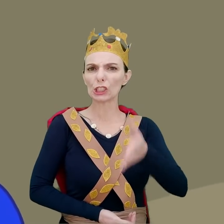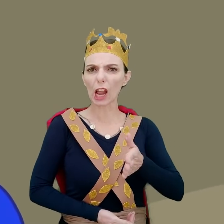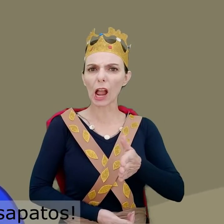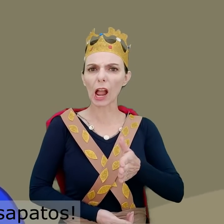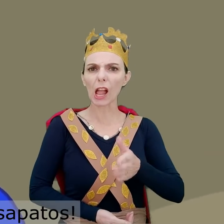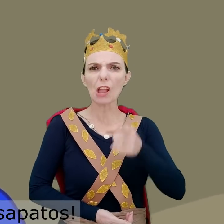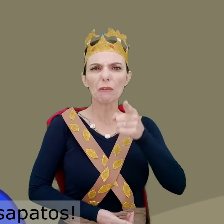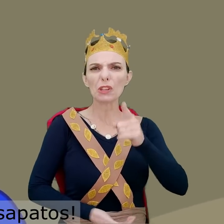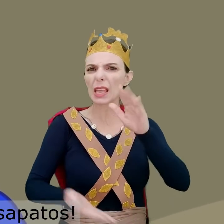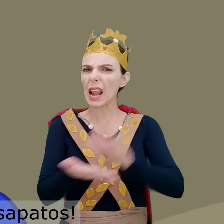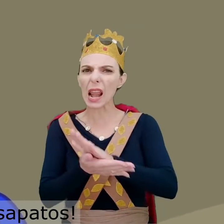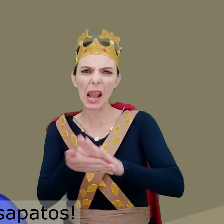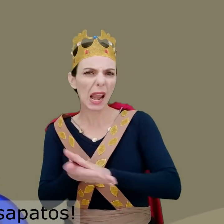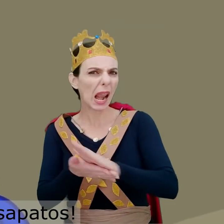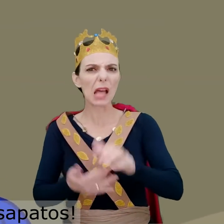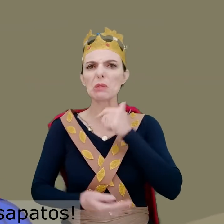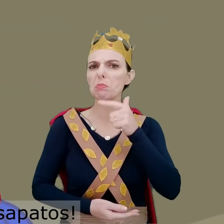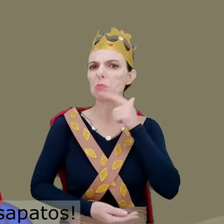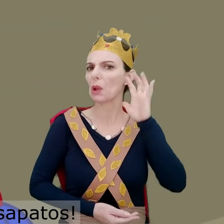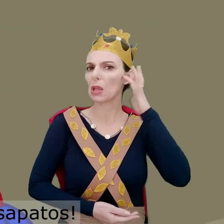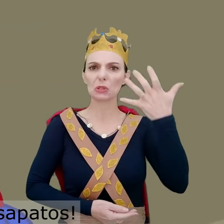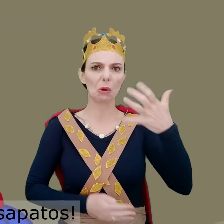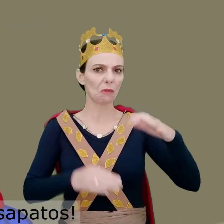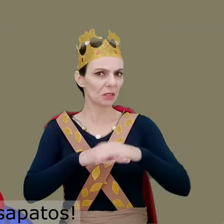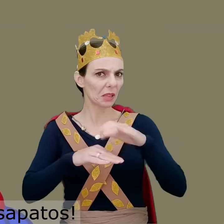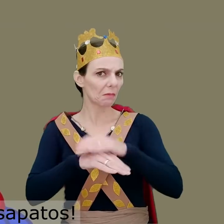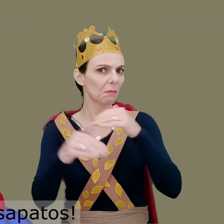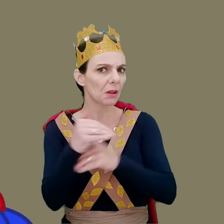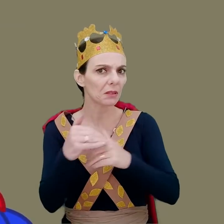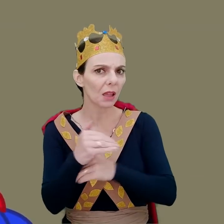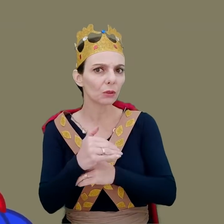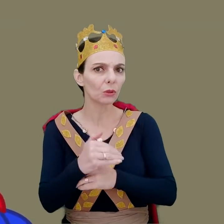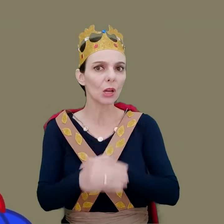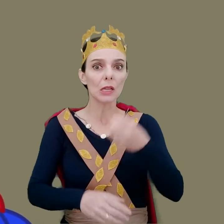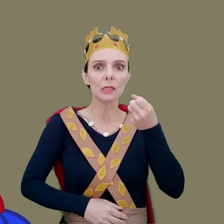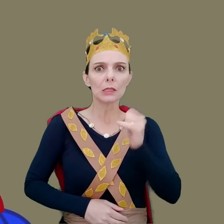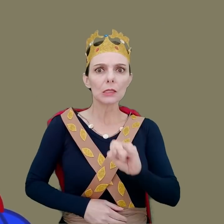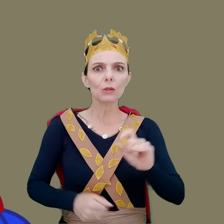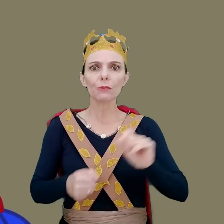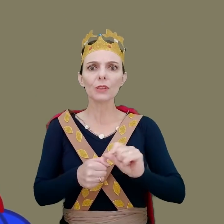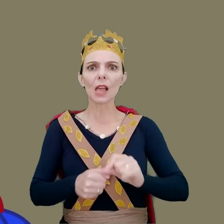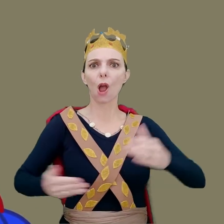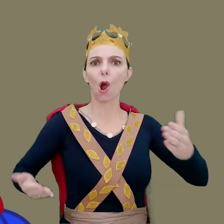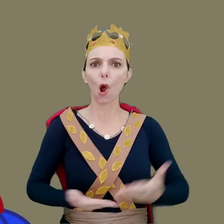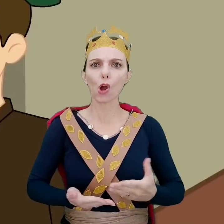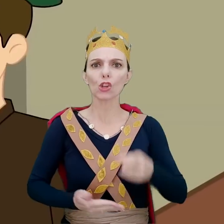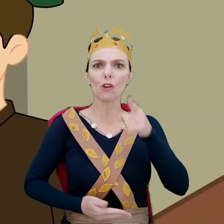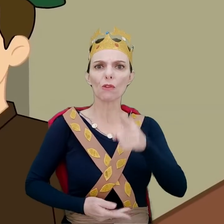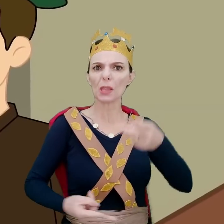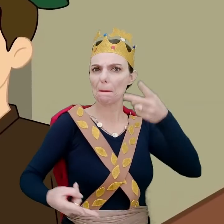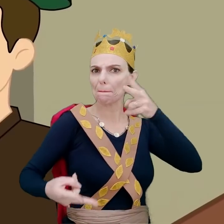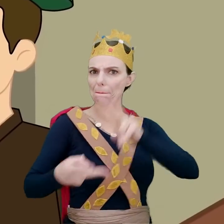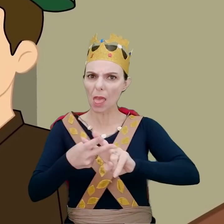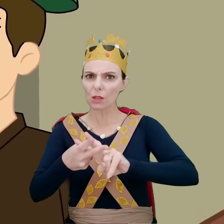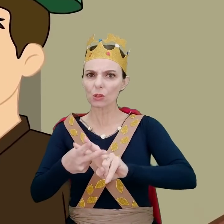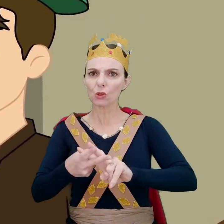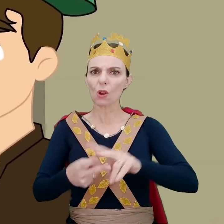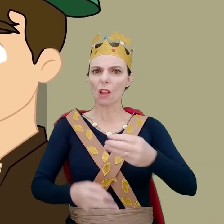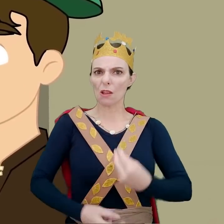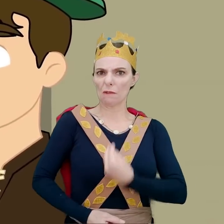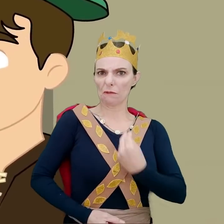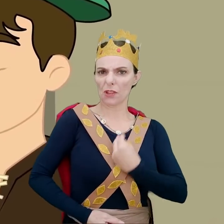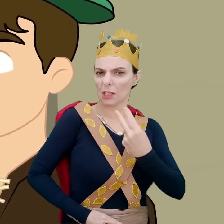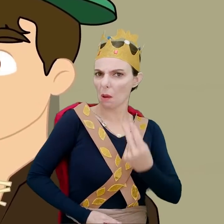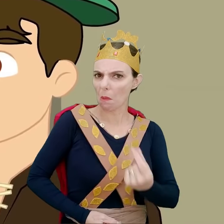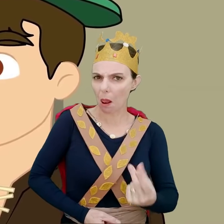passaram e ainda não resolveu o mistério dos sapatos. Se não fizer isso hoje, você terminará na prisão e ficará lá